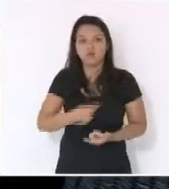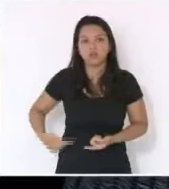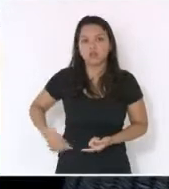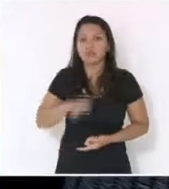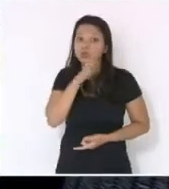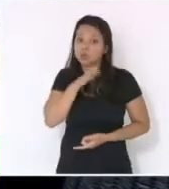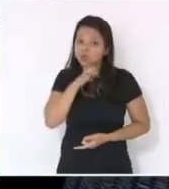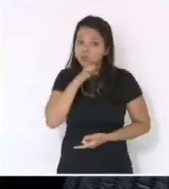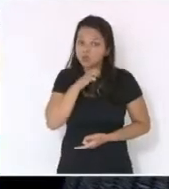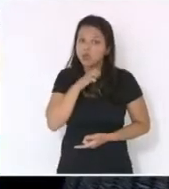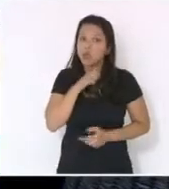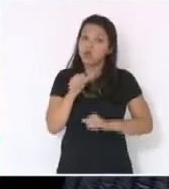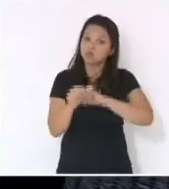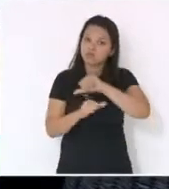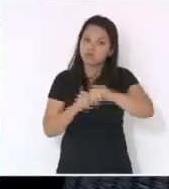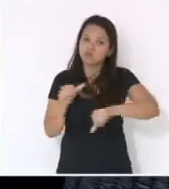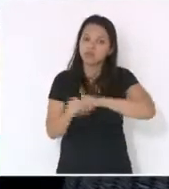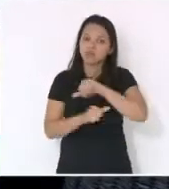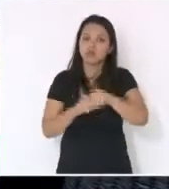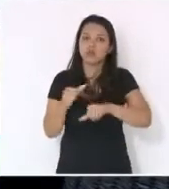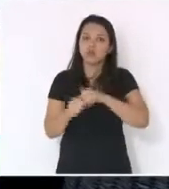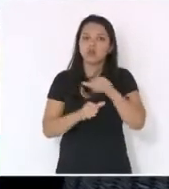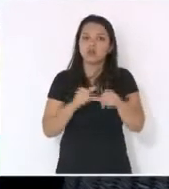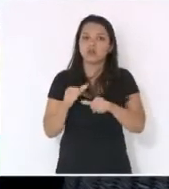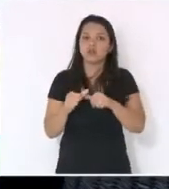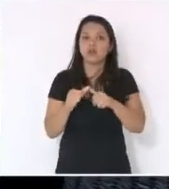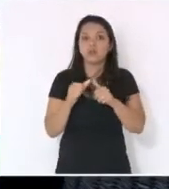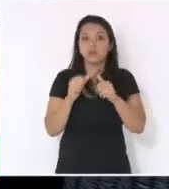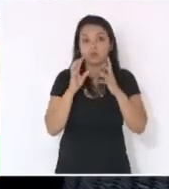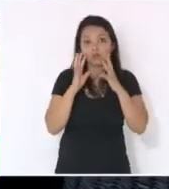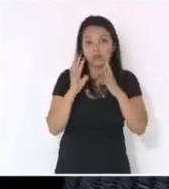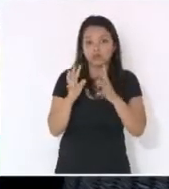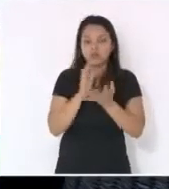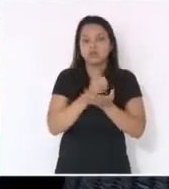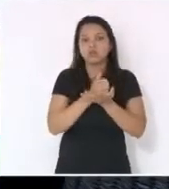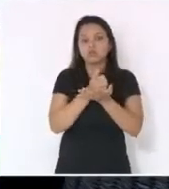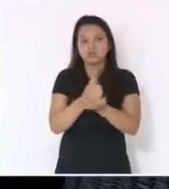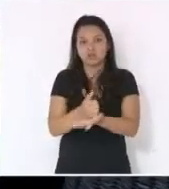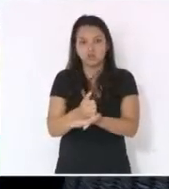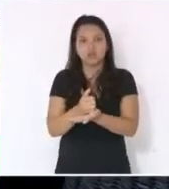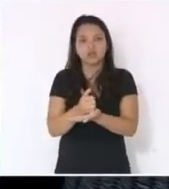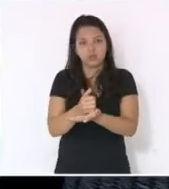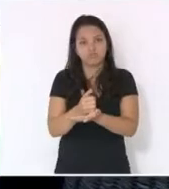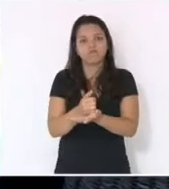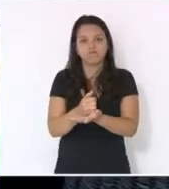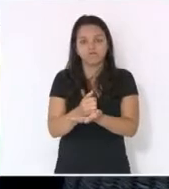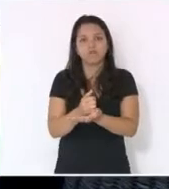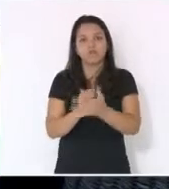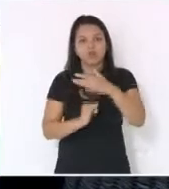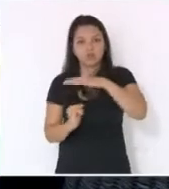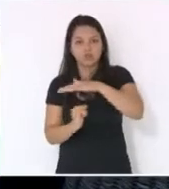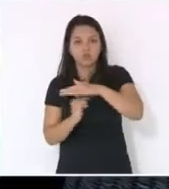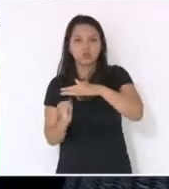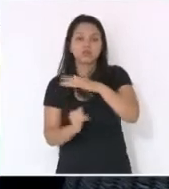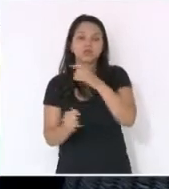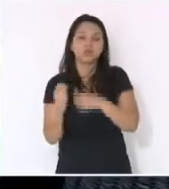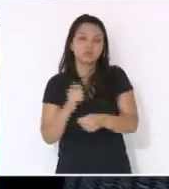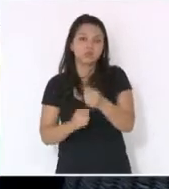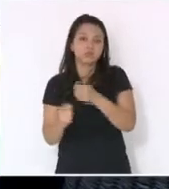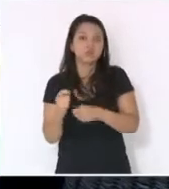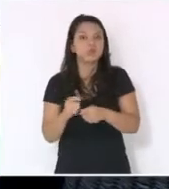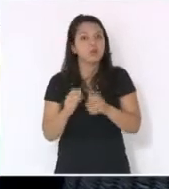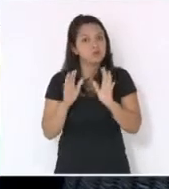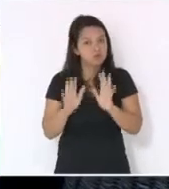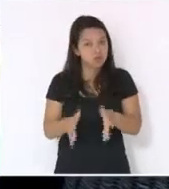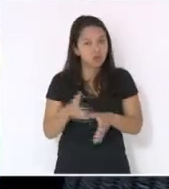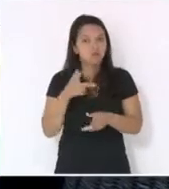para atender a demanda do comércio e da indústria. Isso efetivamente aconteceu, e a grandeza de Vossa